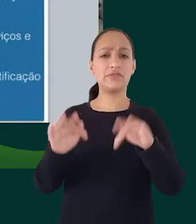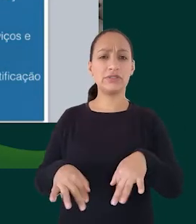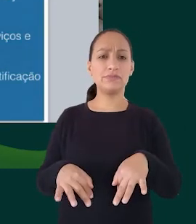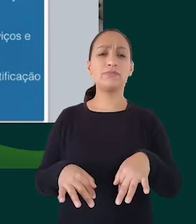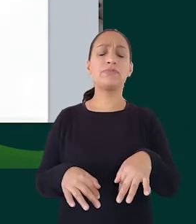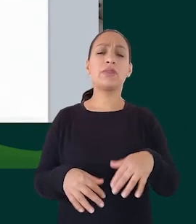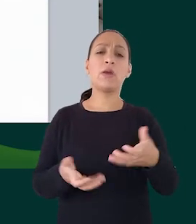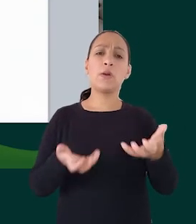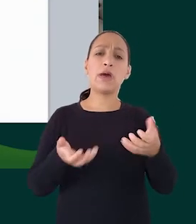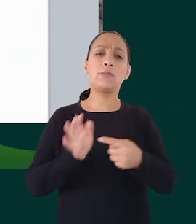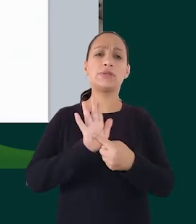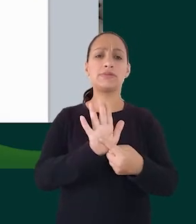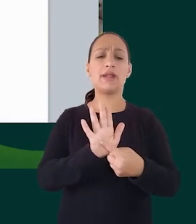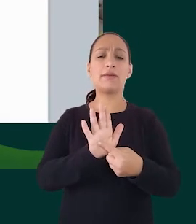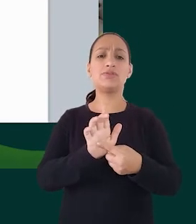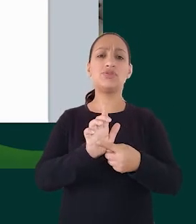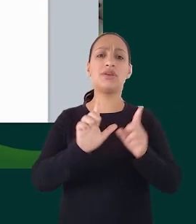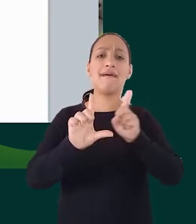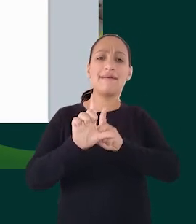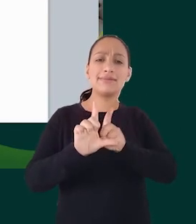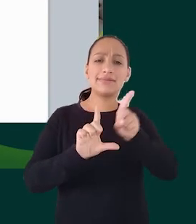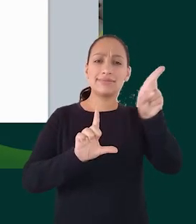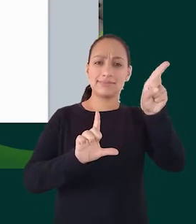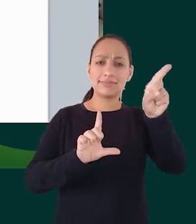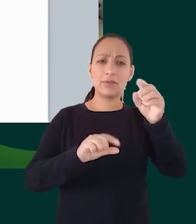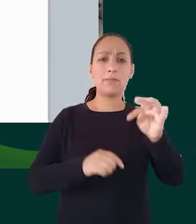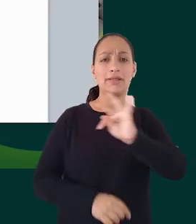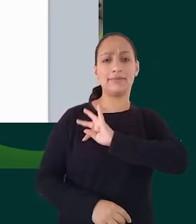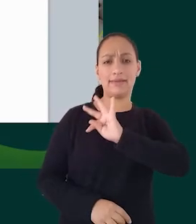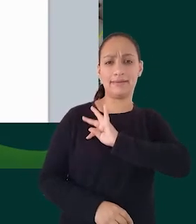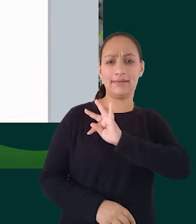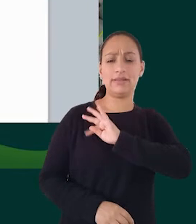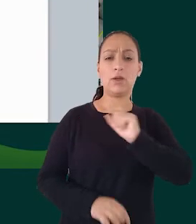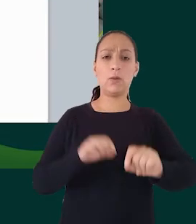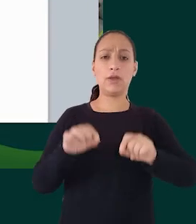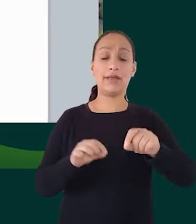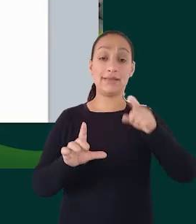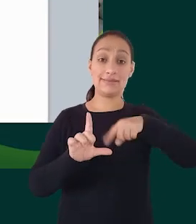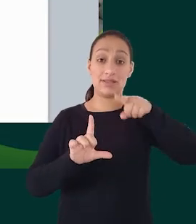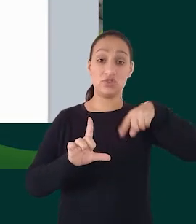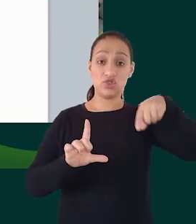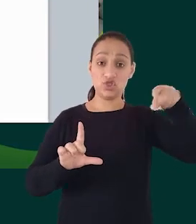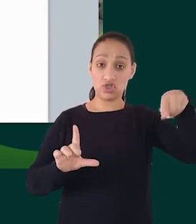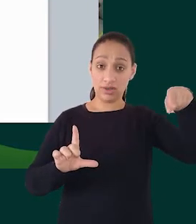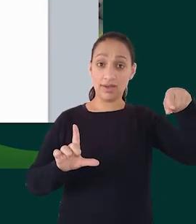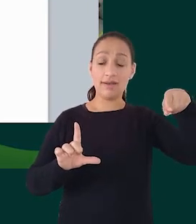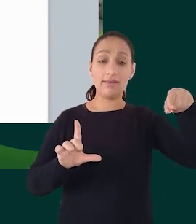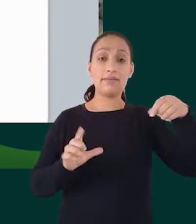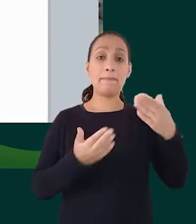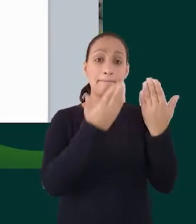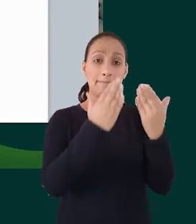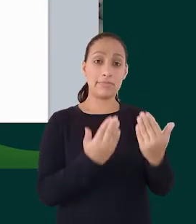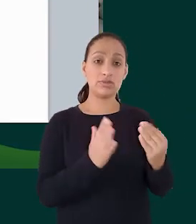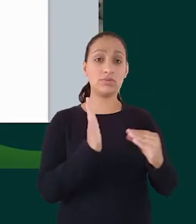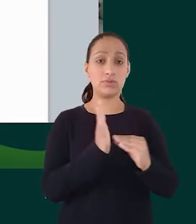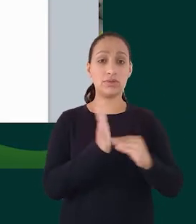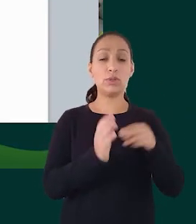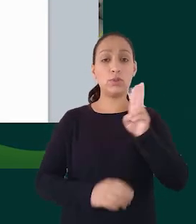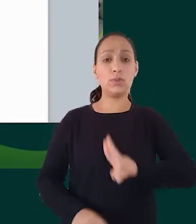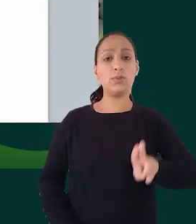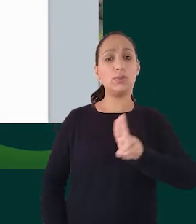regressão linear para vocês, que é uma técnica, que é uma técnica estatística, tá? Que machine learning